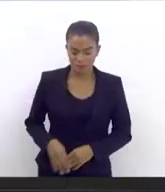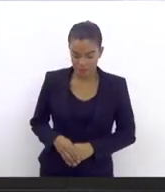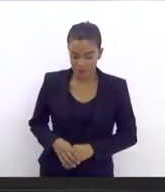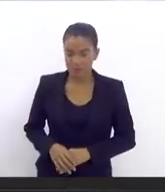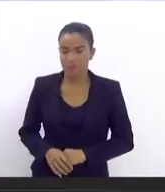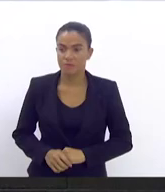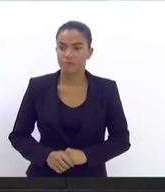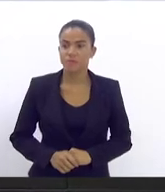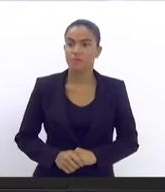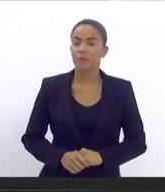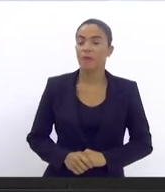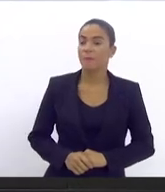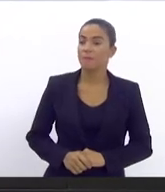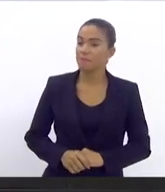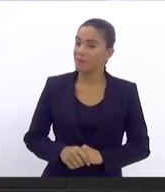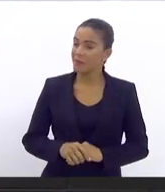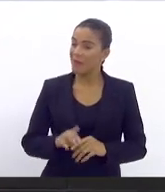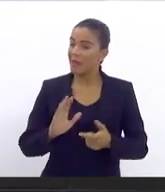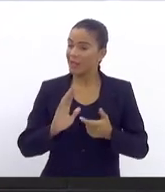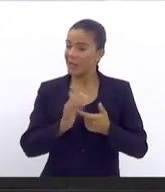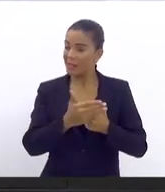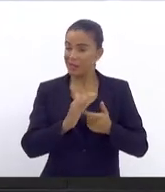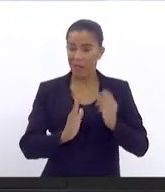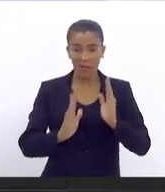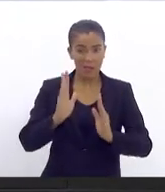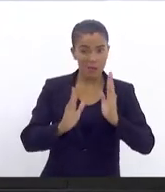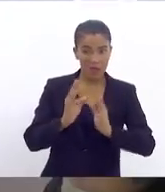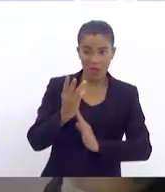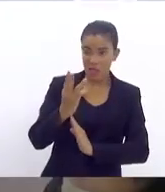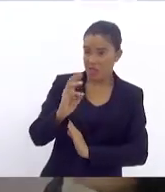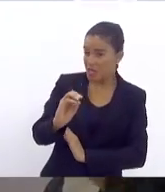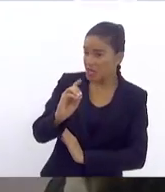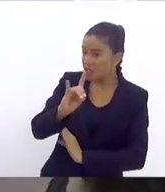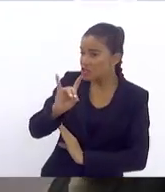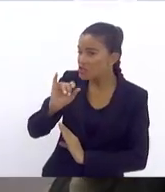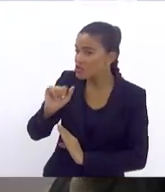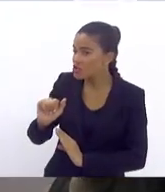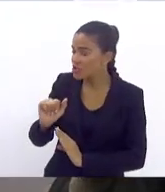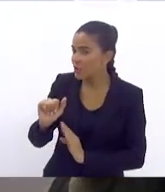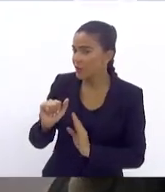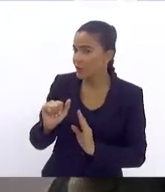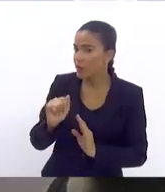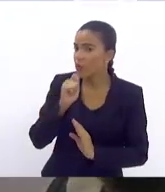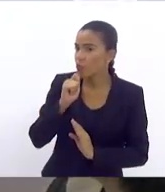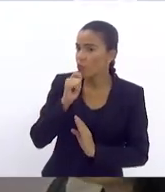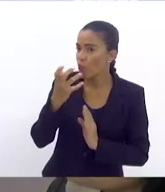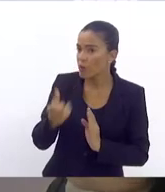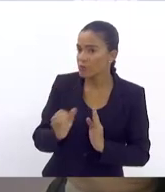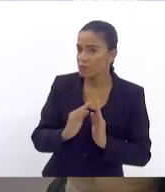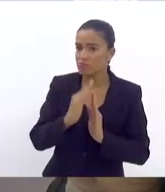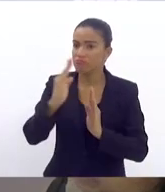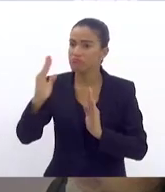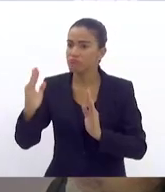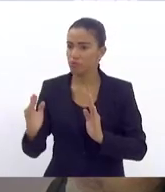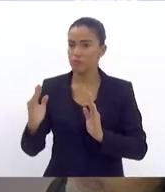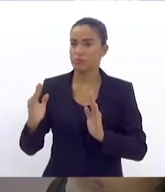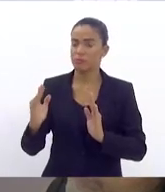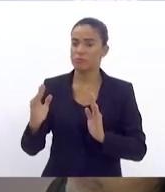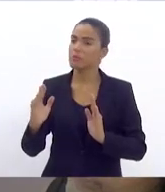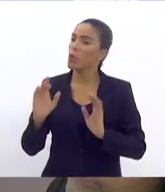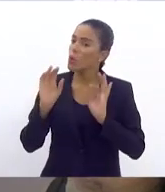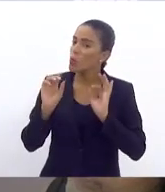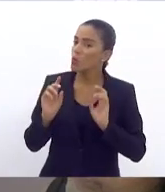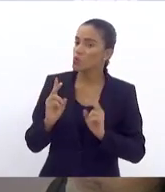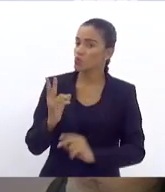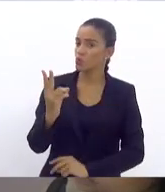Concordo. Naqueles termos de 30 dias. 30 dias improrrogáveis, impreteríveis. O artigo da Constituição. Mencionando os dois